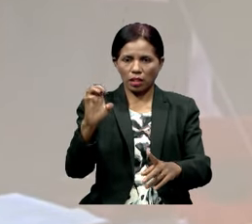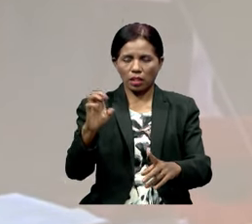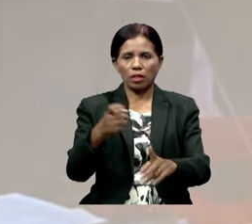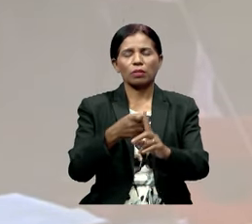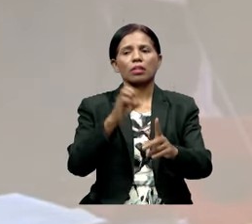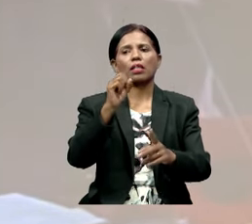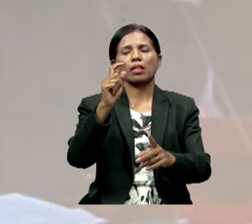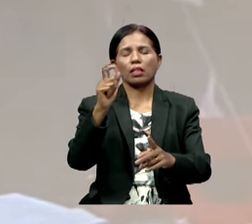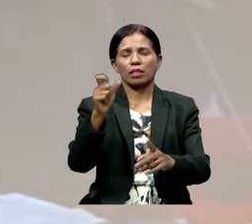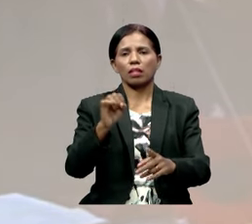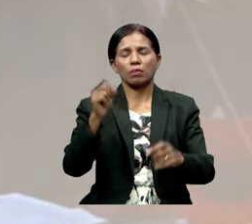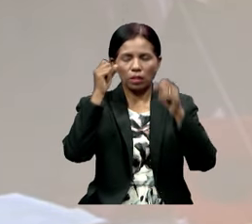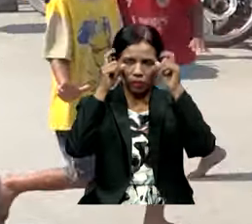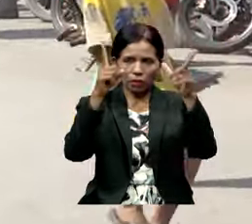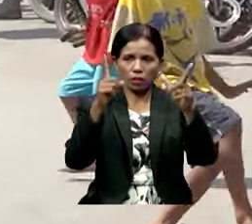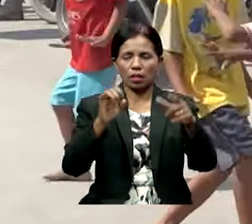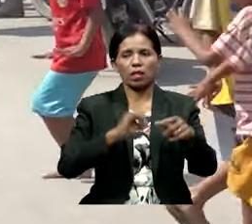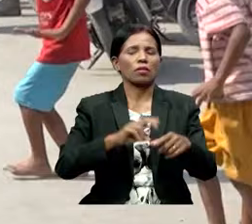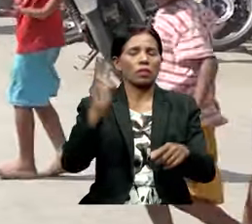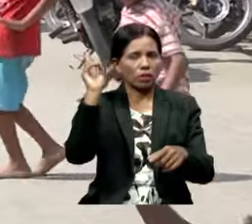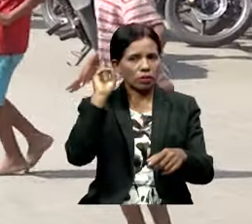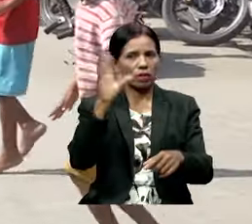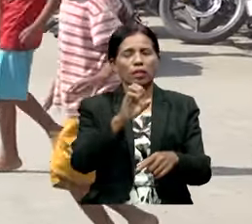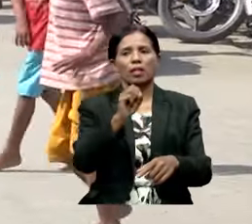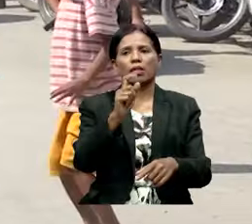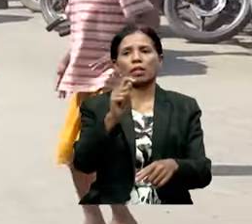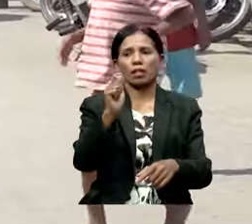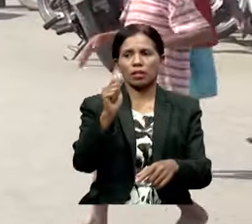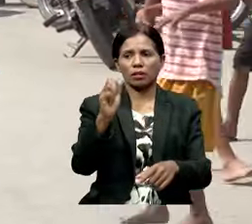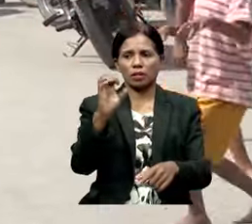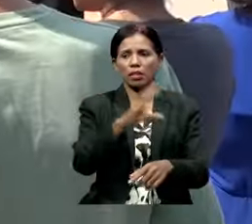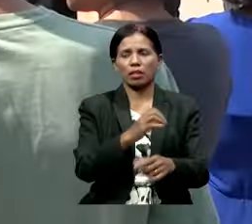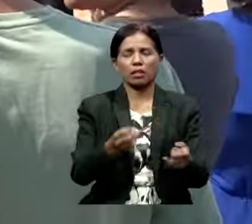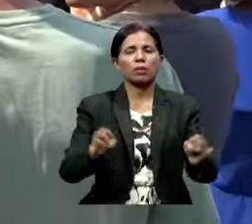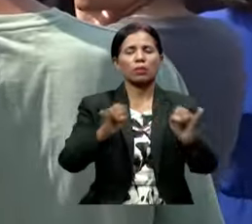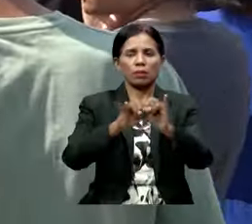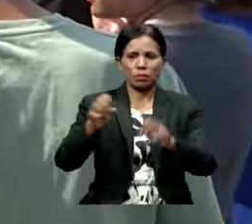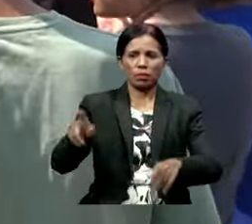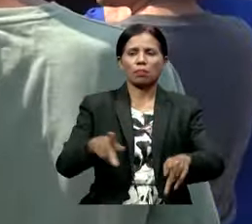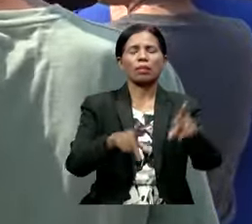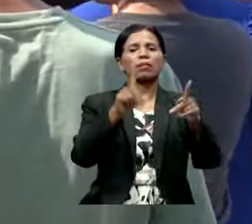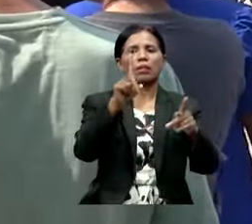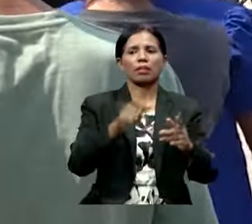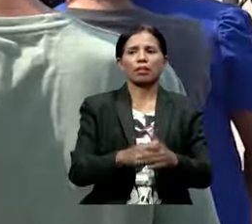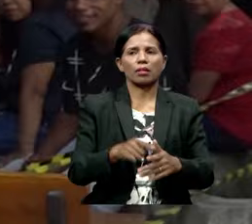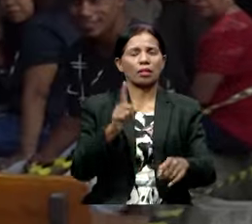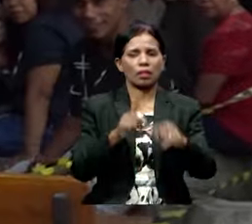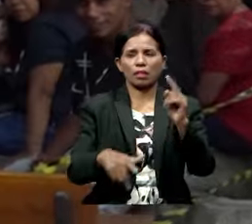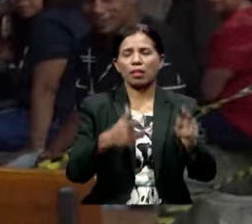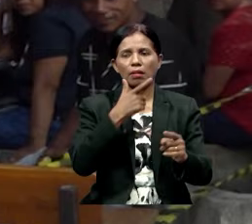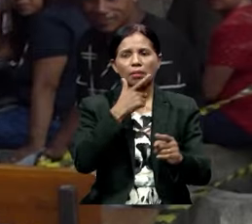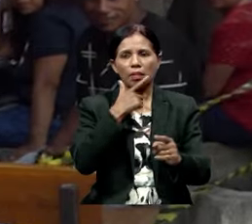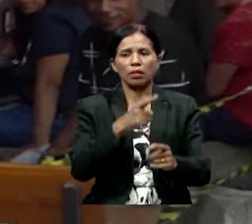linha, vamos agora, não é mais em Rona, que está em essa ideia do Instituto Público. Lá ali que a ameaça está,